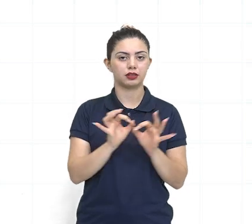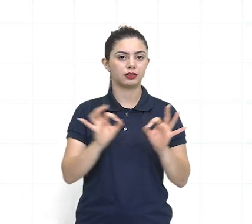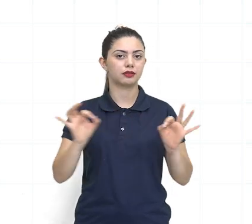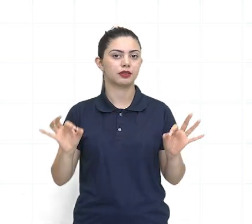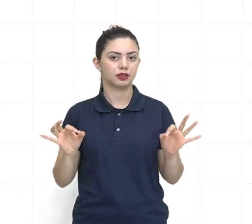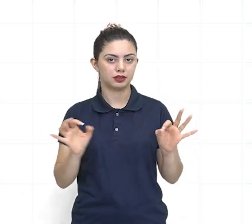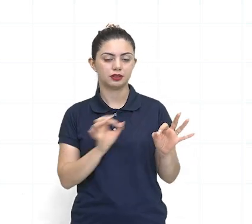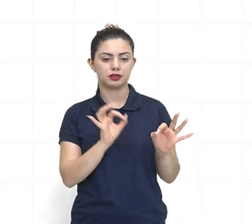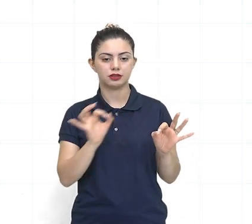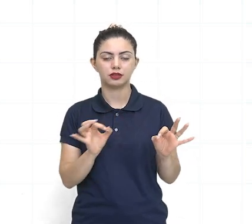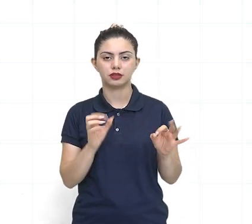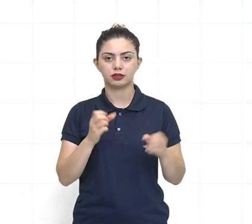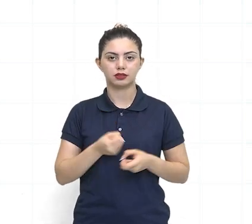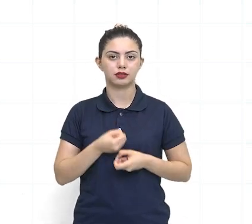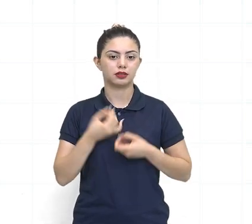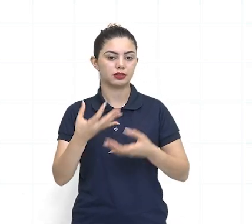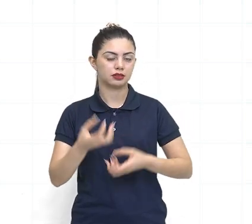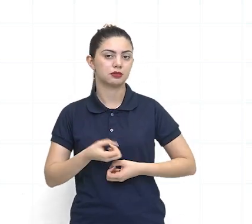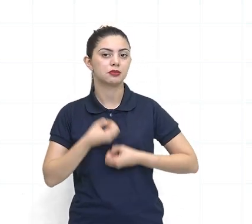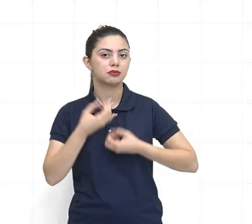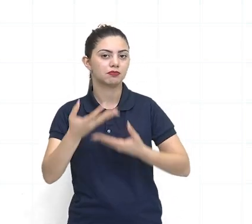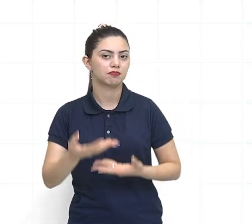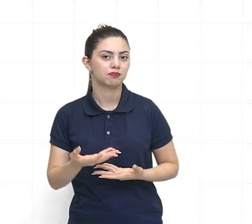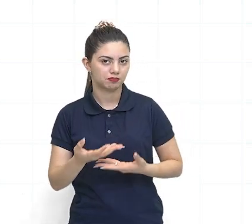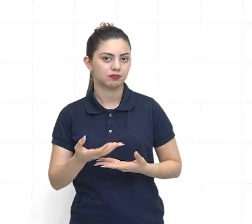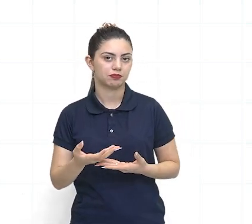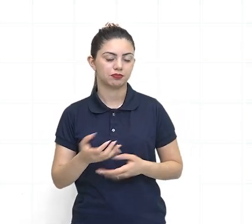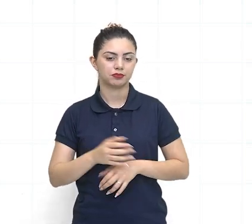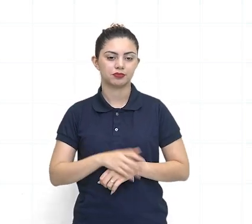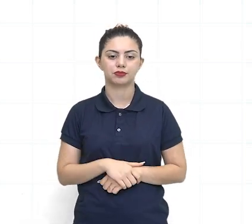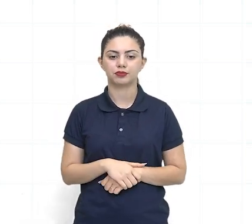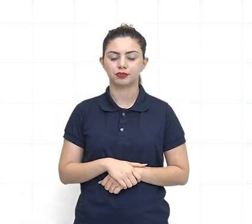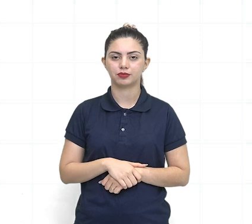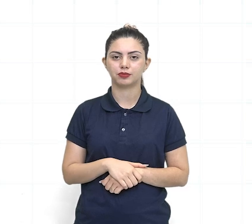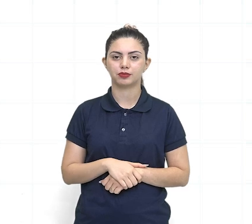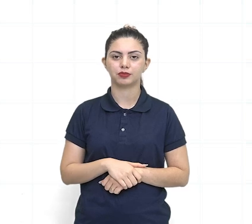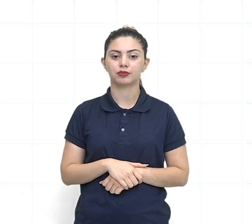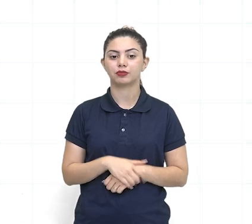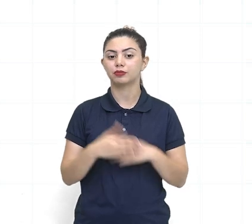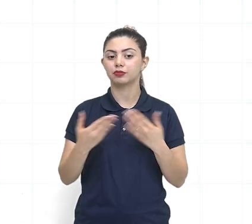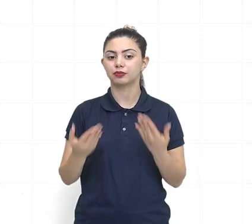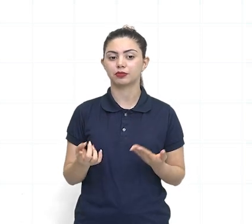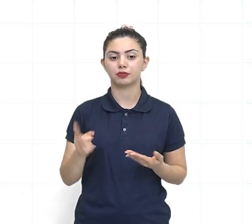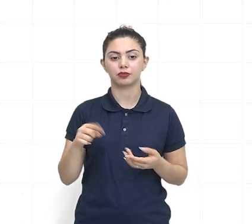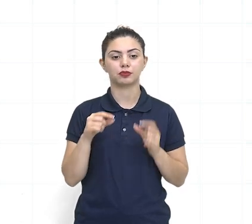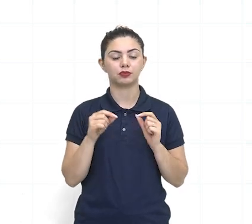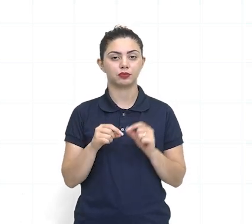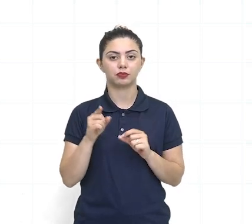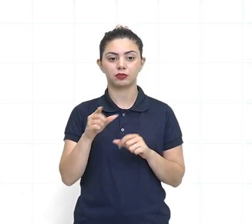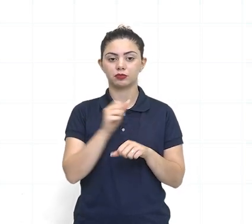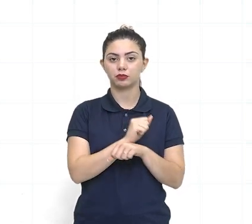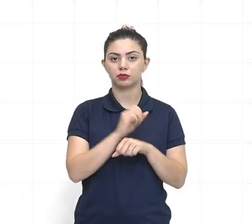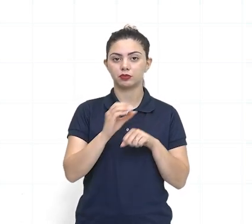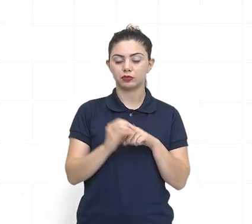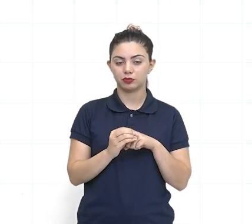minha expressão, para a minha fala. Então, o artigo indefinido, ele denota a